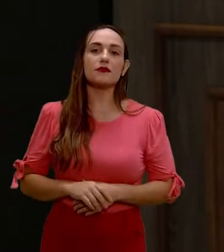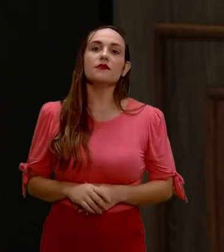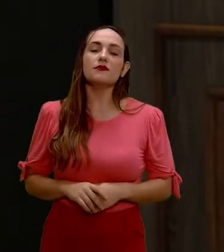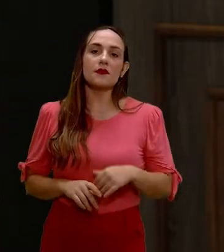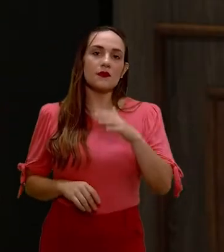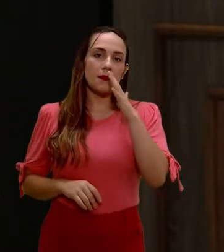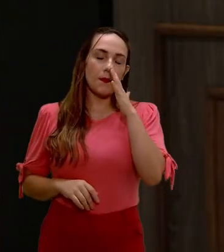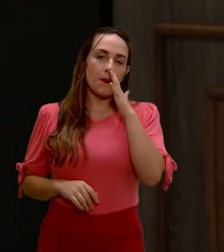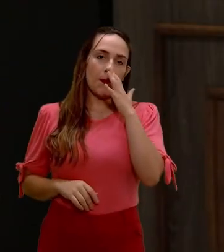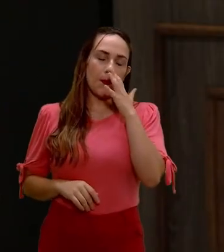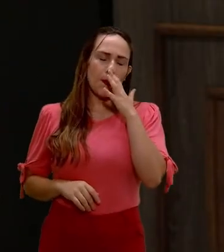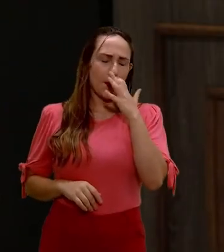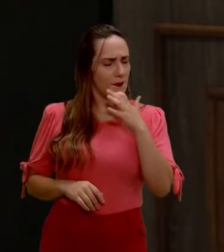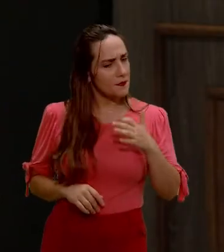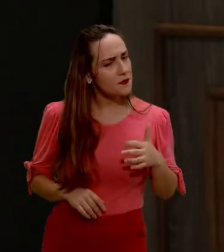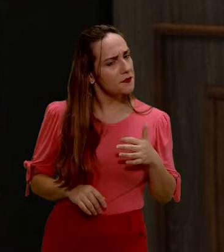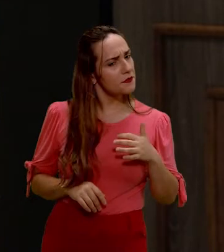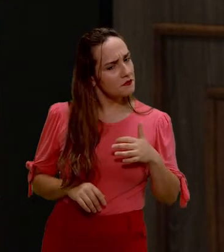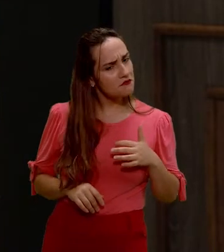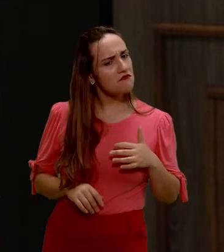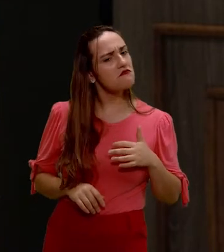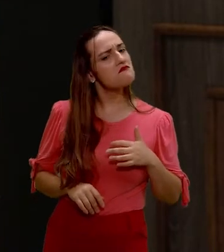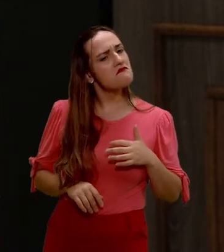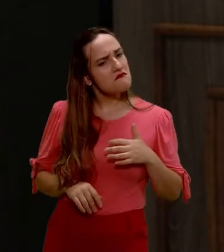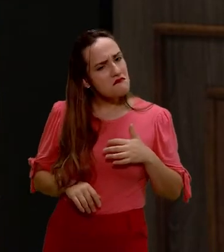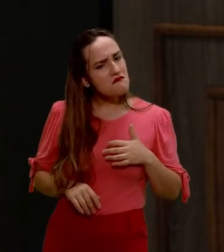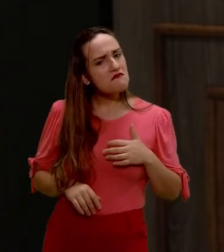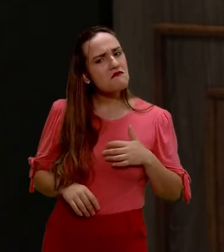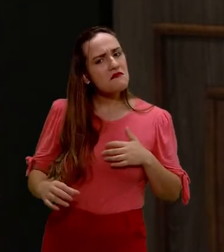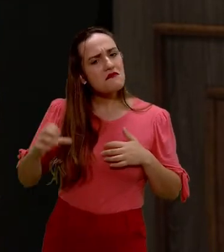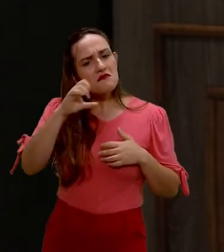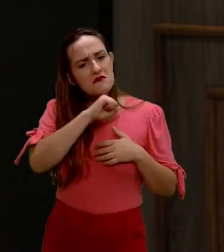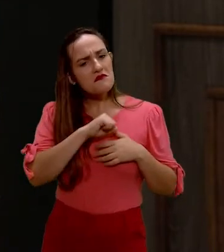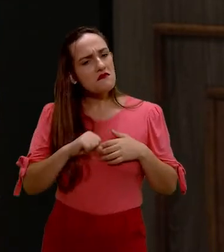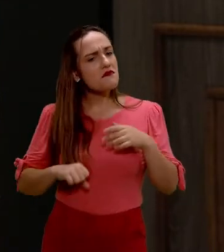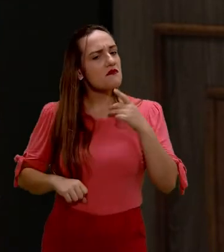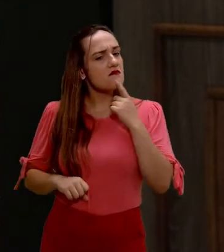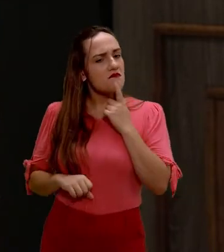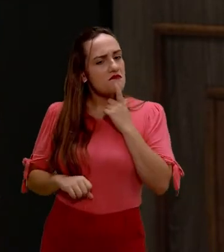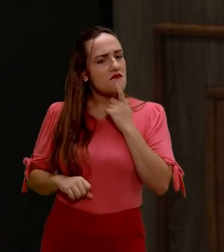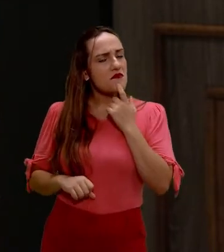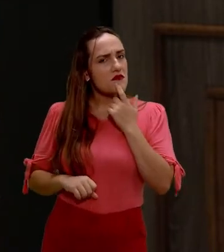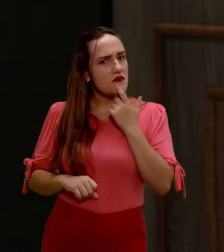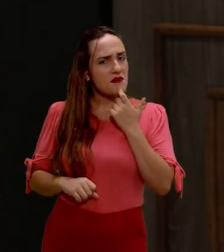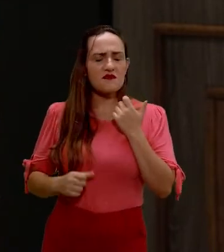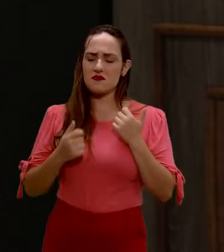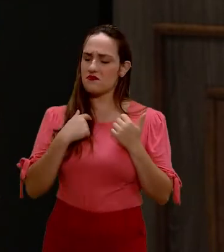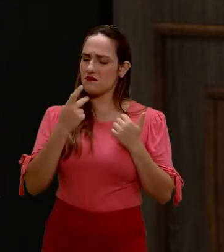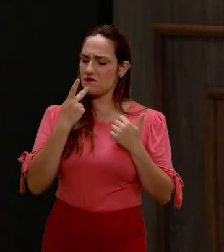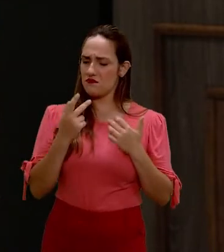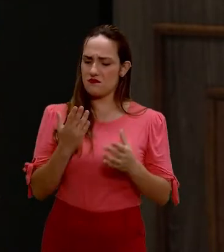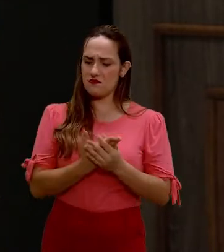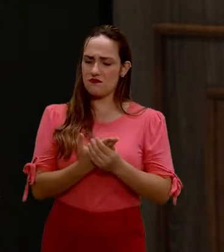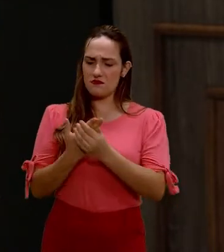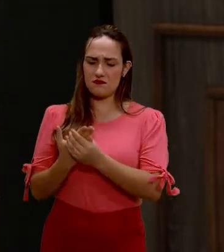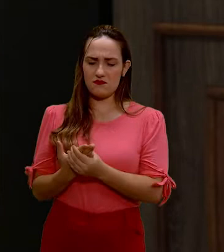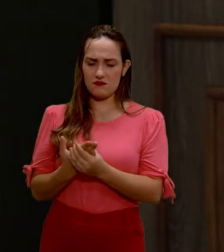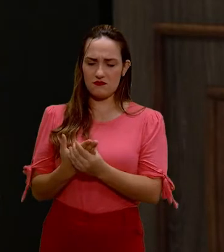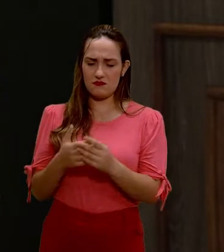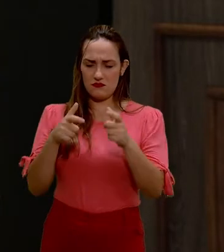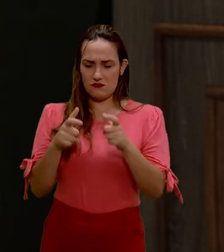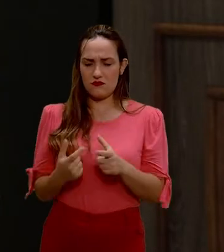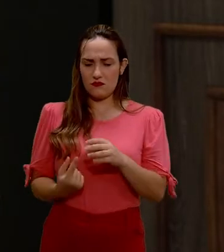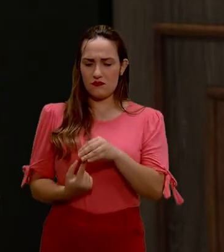naquela época, quando a gente teve essa ideia, bom, os processos todos do Tribunal de Justiça estão num único lugar.